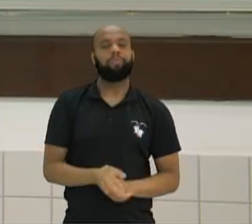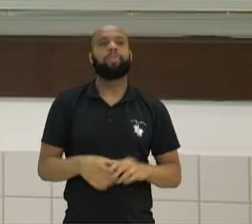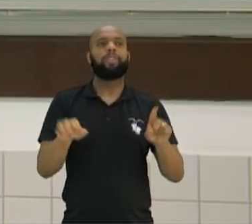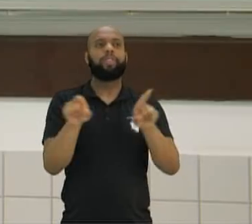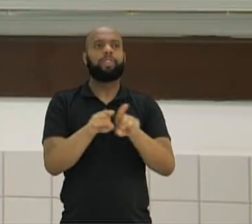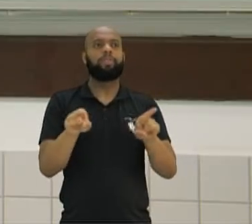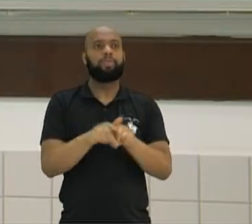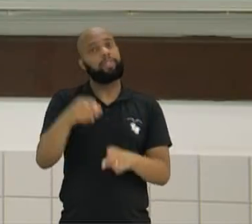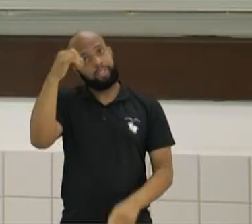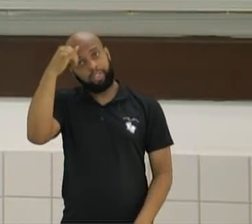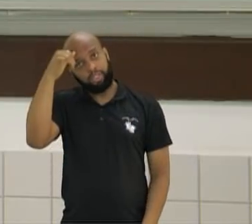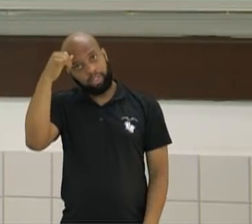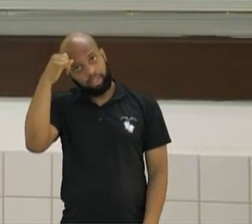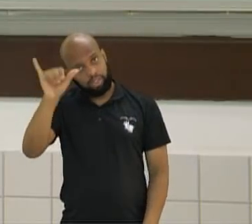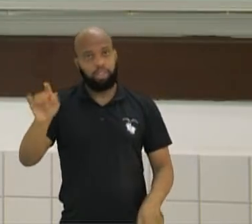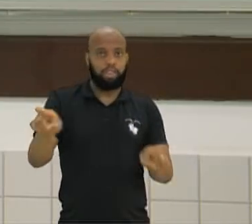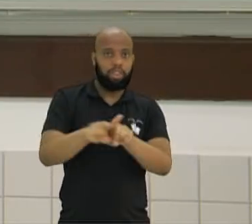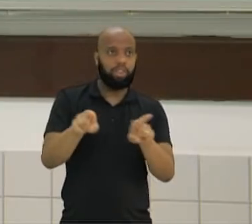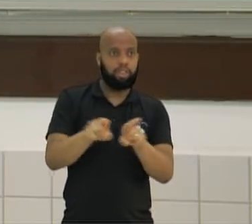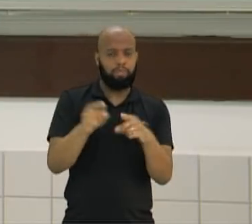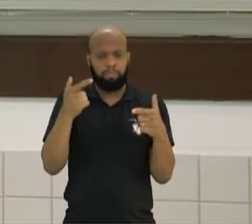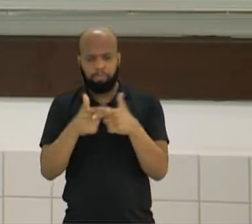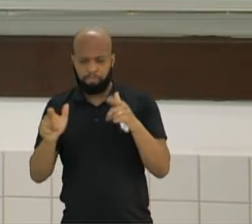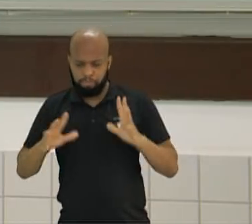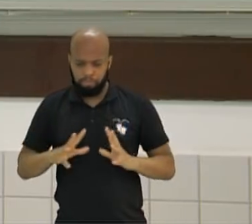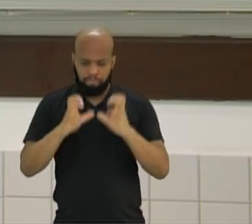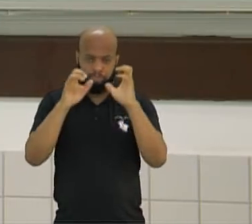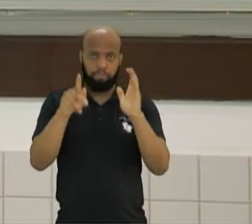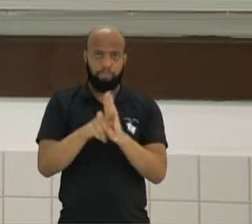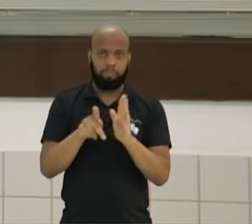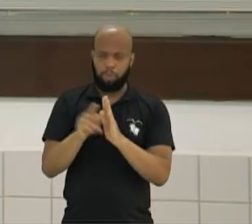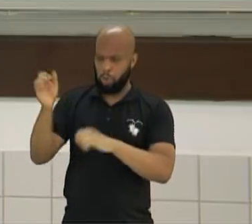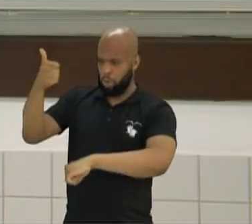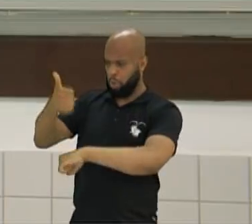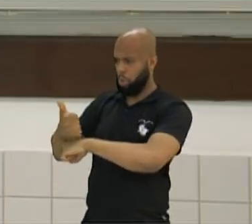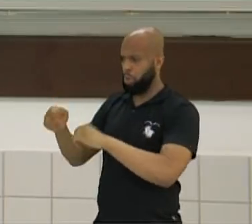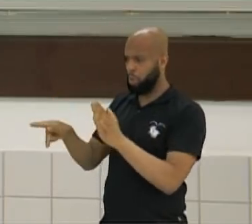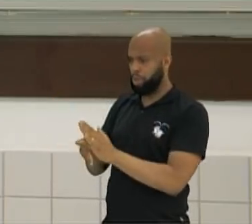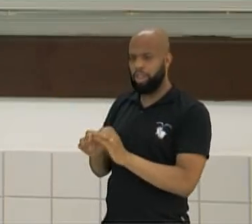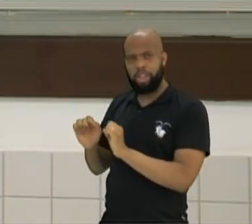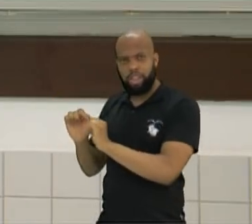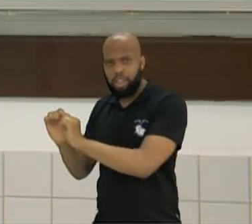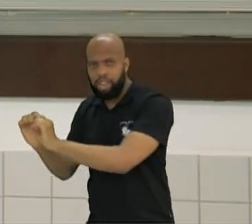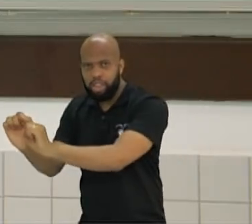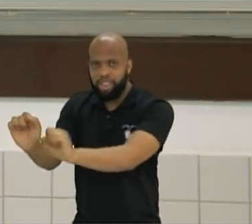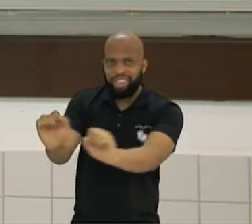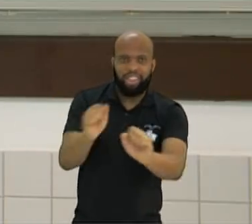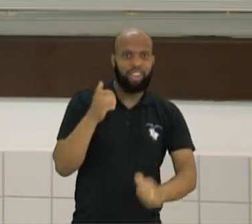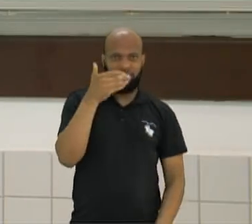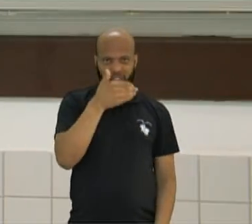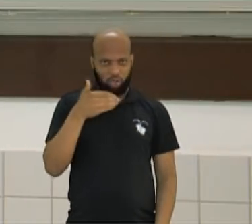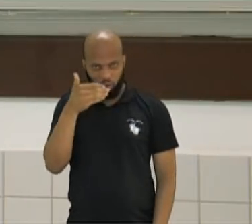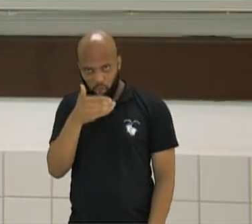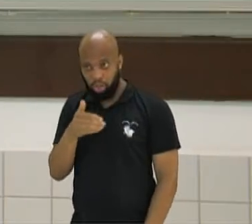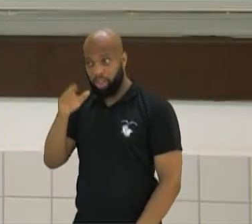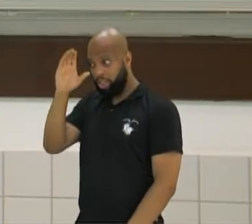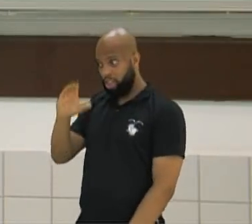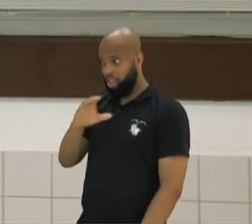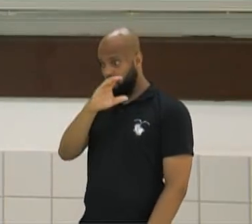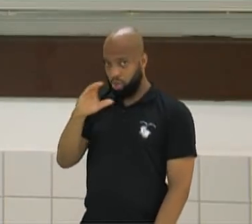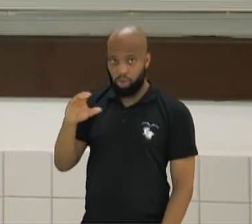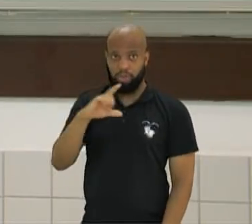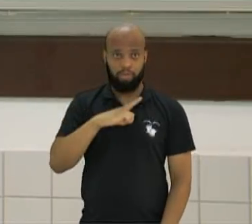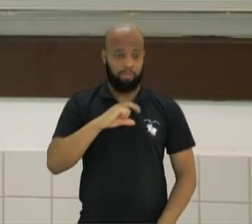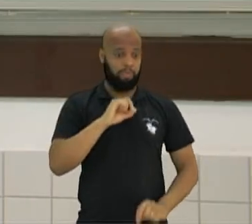Inclusive, para evitar conflitos entre senhores de engenho, que eram católicos, e os holandeses, que eram protestantes, né, a tentativa foi criar essa